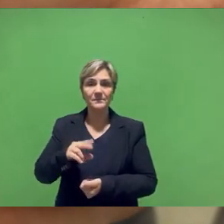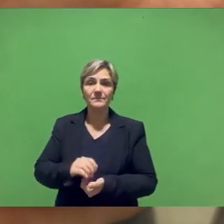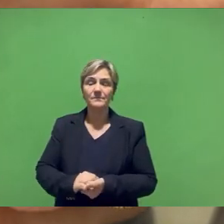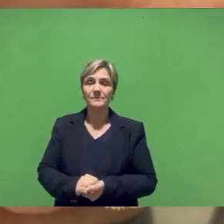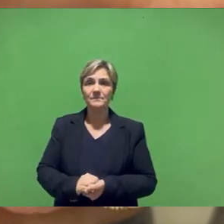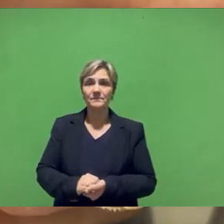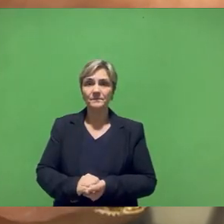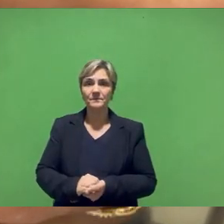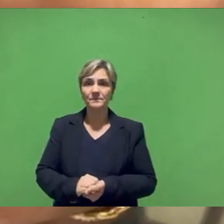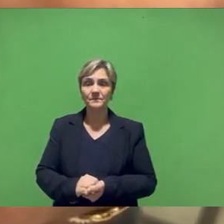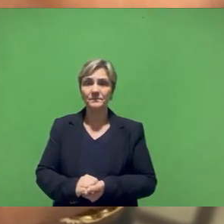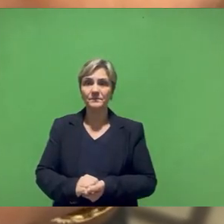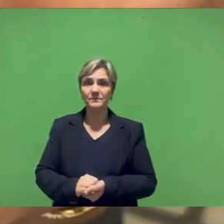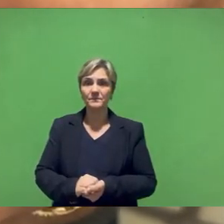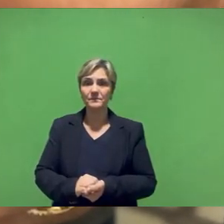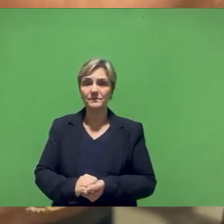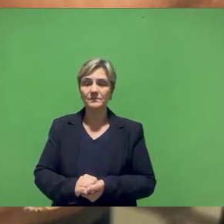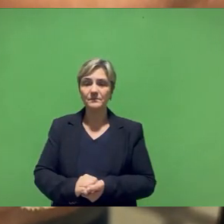Ali, ó.